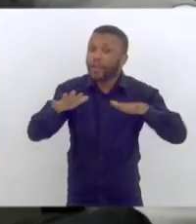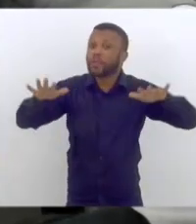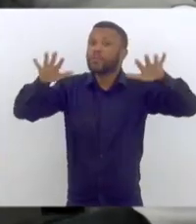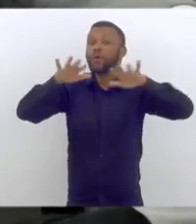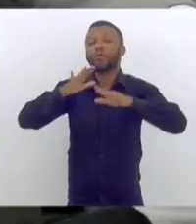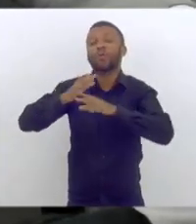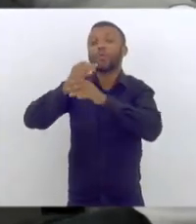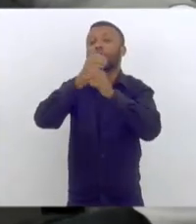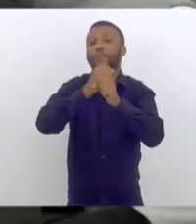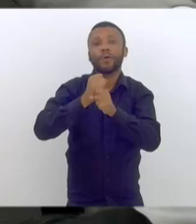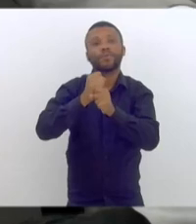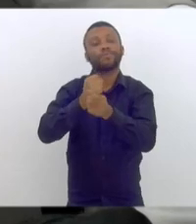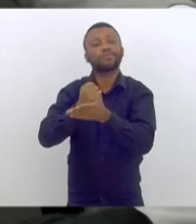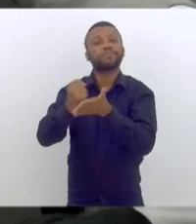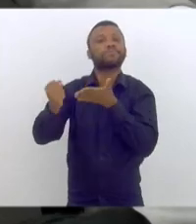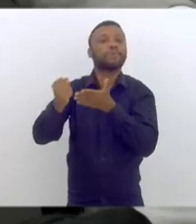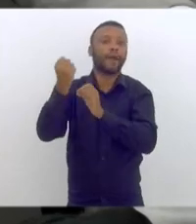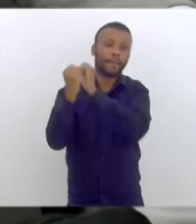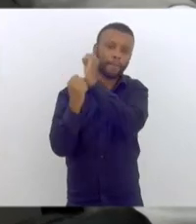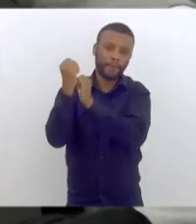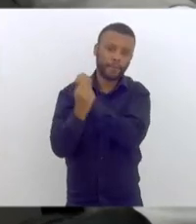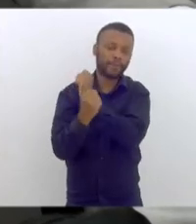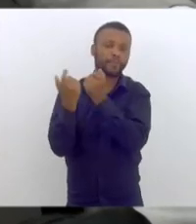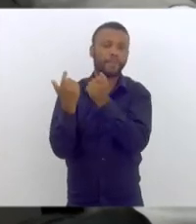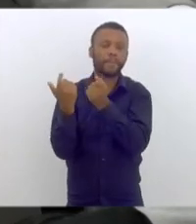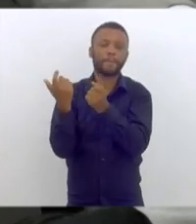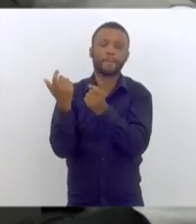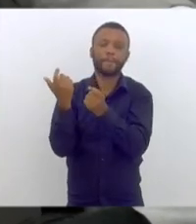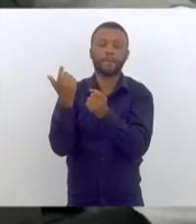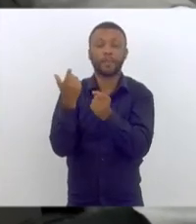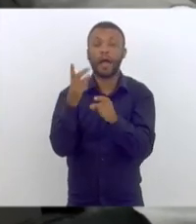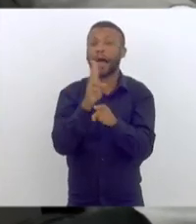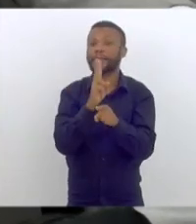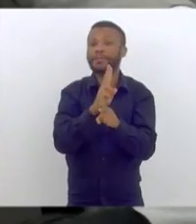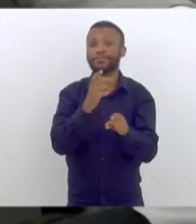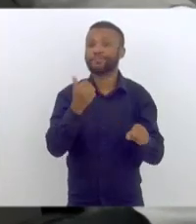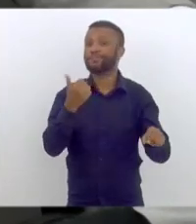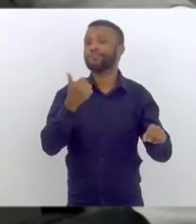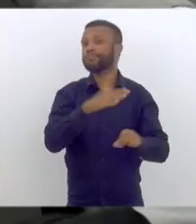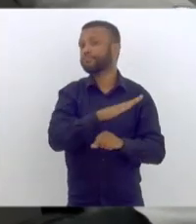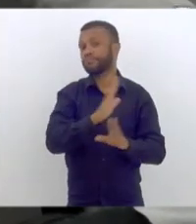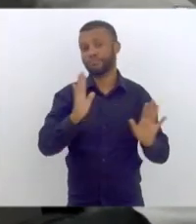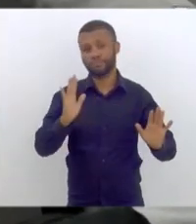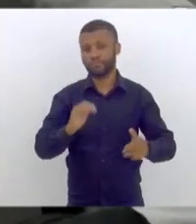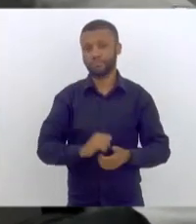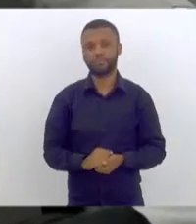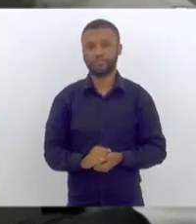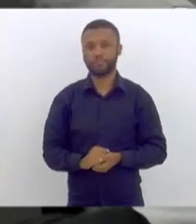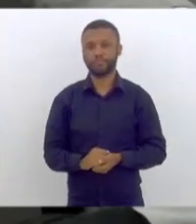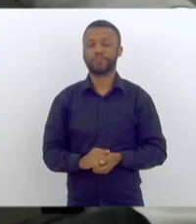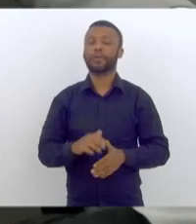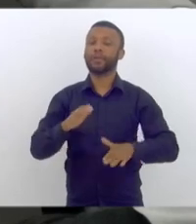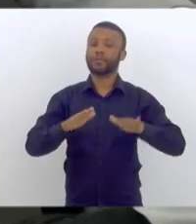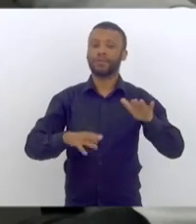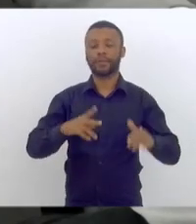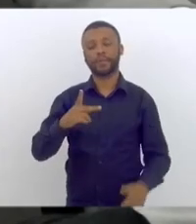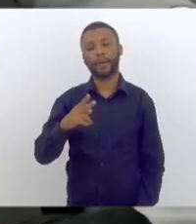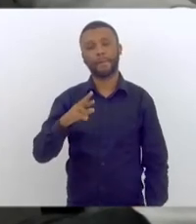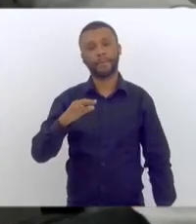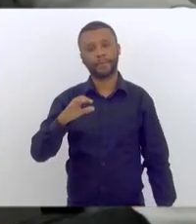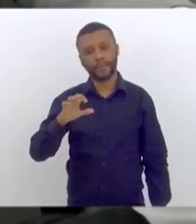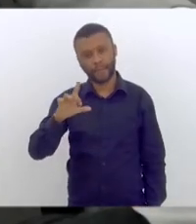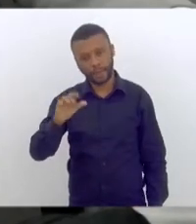esgotado algumas empresas podem deixar de ser atendidas a gente não sei Aí talvez a Doutora Priscila possa comentar um pouco melhor